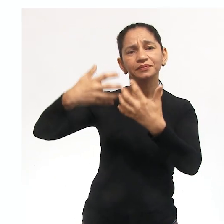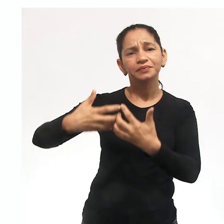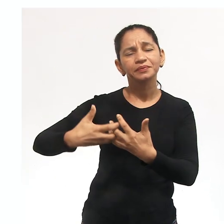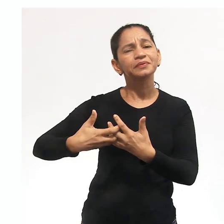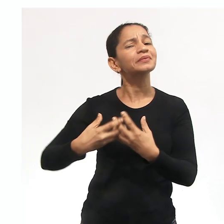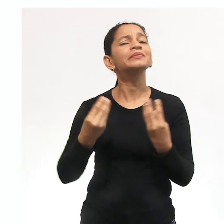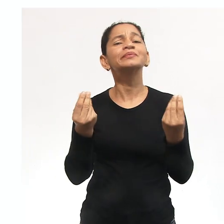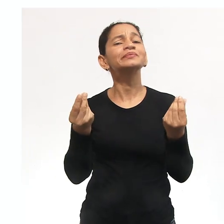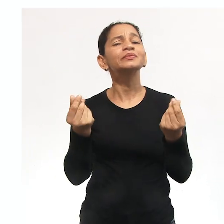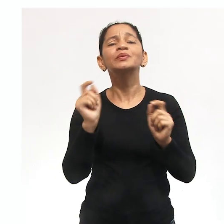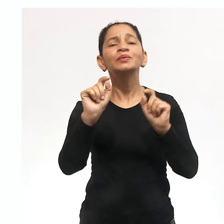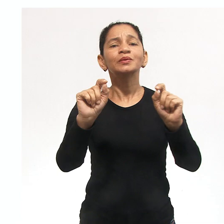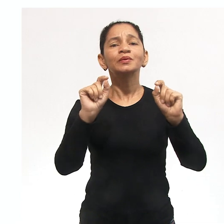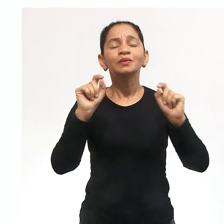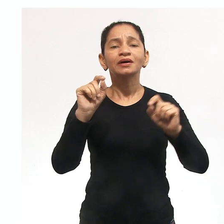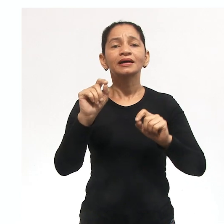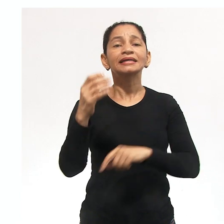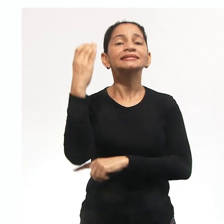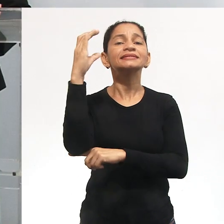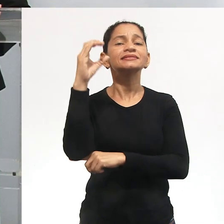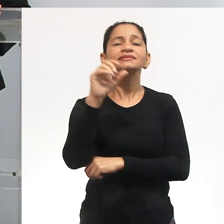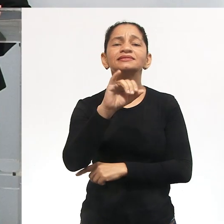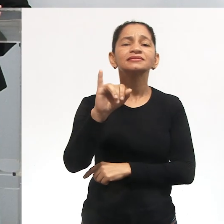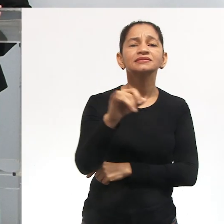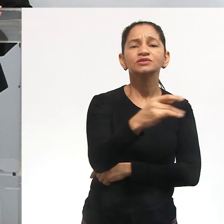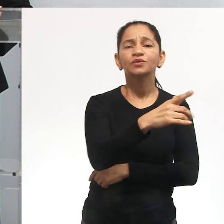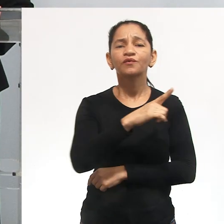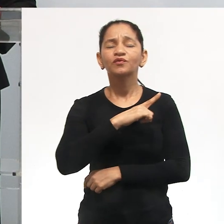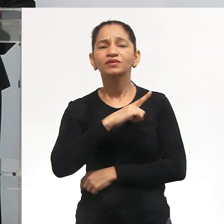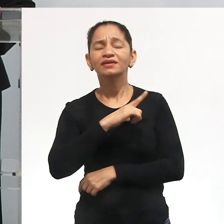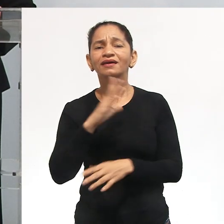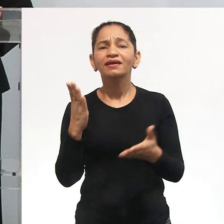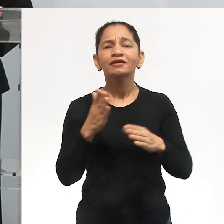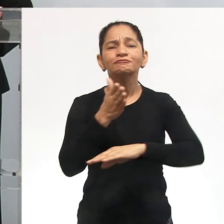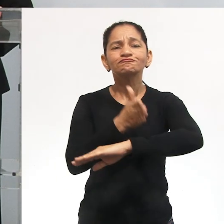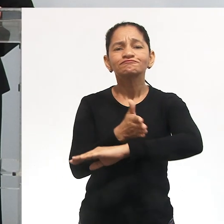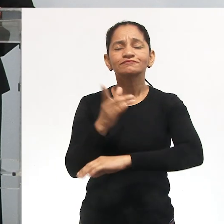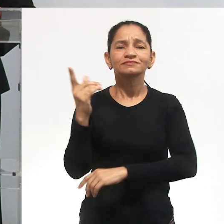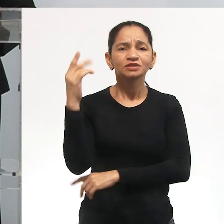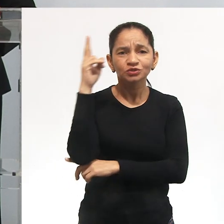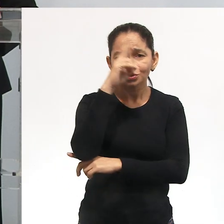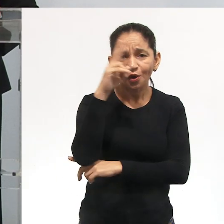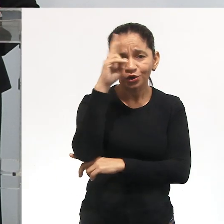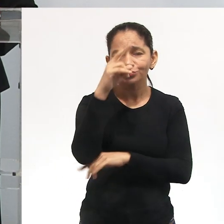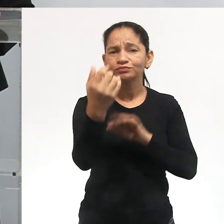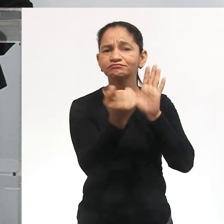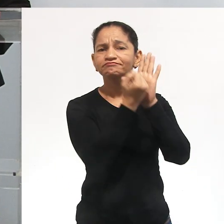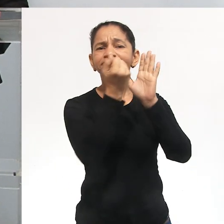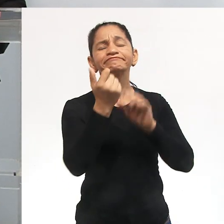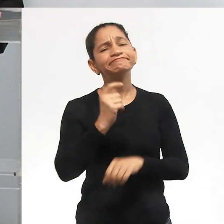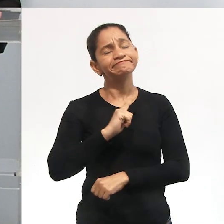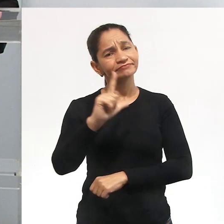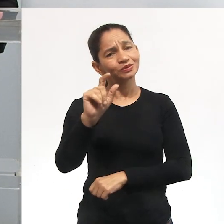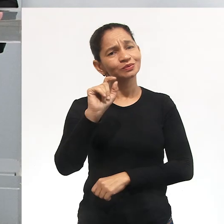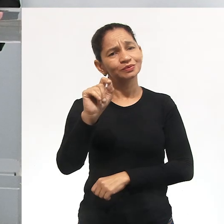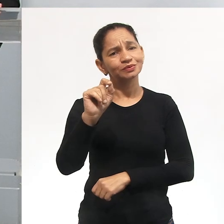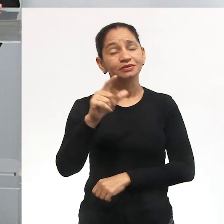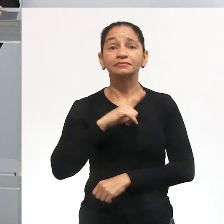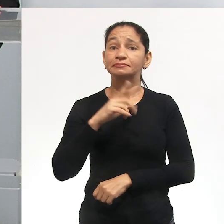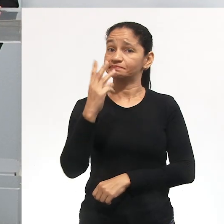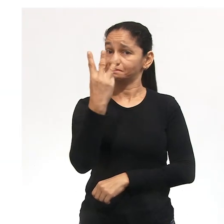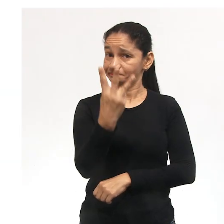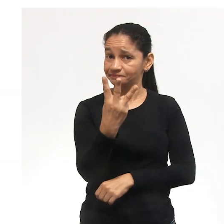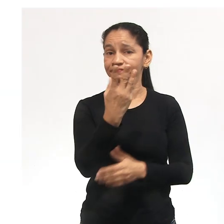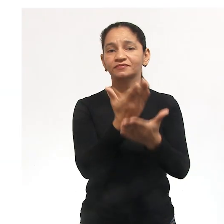sobre a ciência contemporânea. O que será essa ciência contemporânea? Nós já passamos